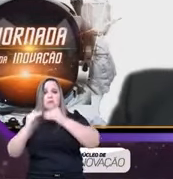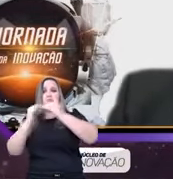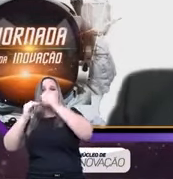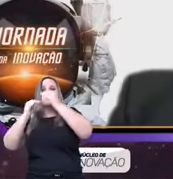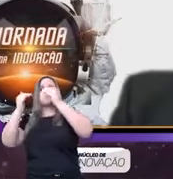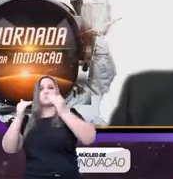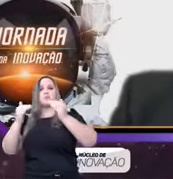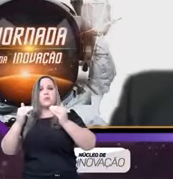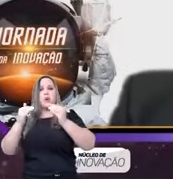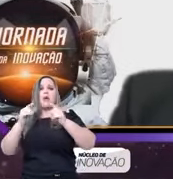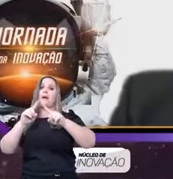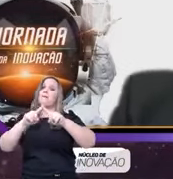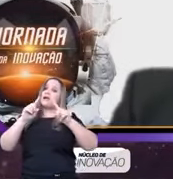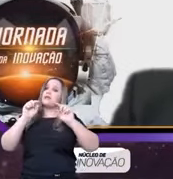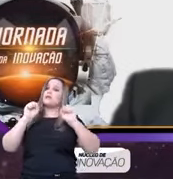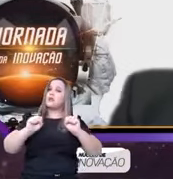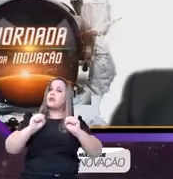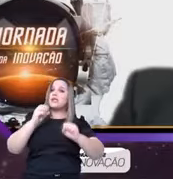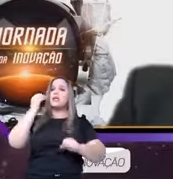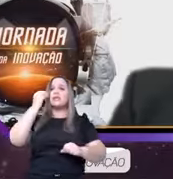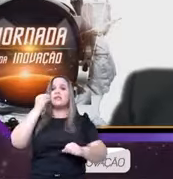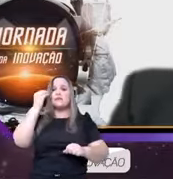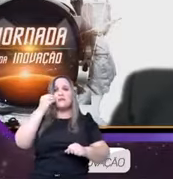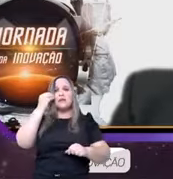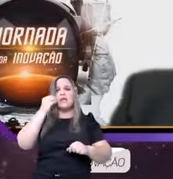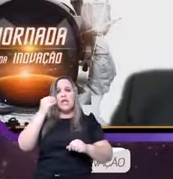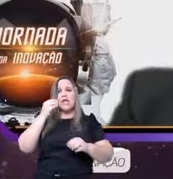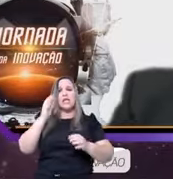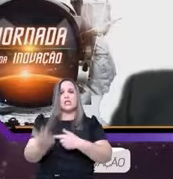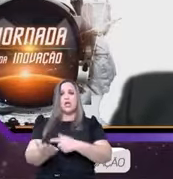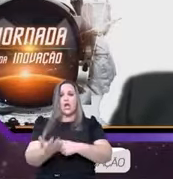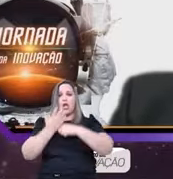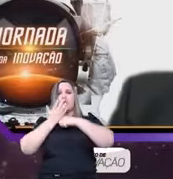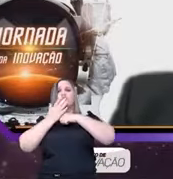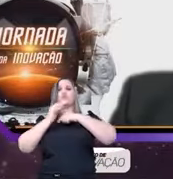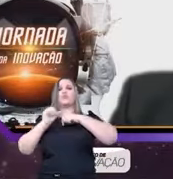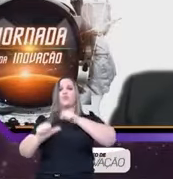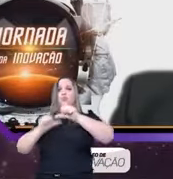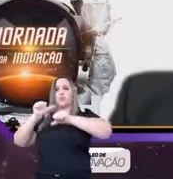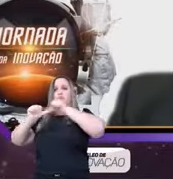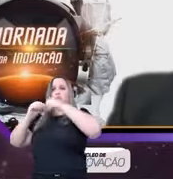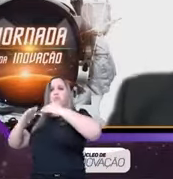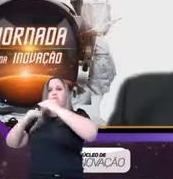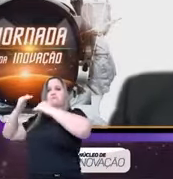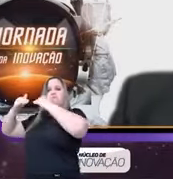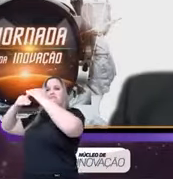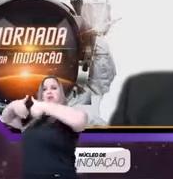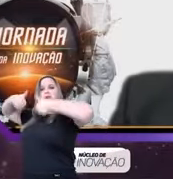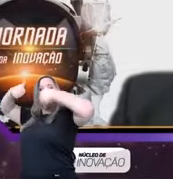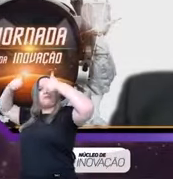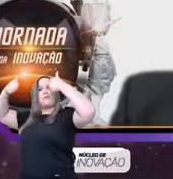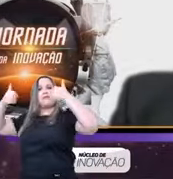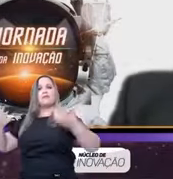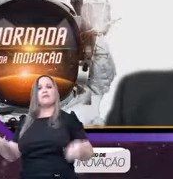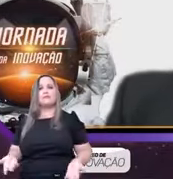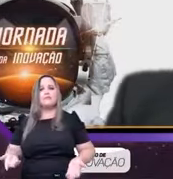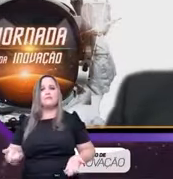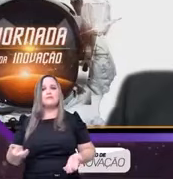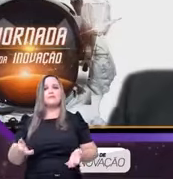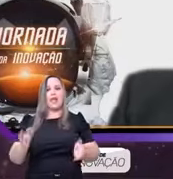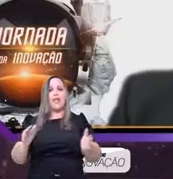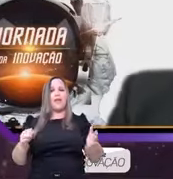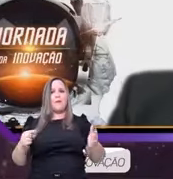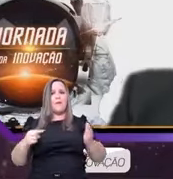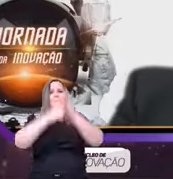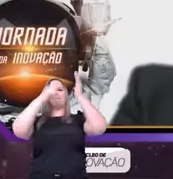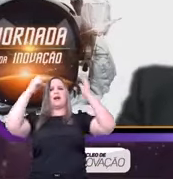vamos aprender com o erro dos outros. Vamos aprender que aconteceu uma coisa errada e não vamos errar novamente. Isso é um impacto para a cultura. Por exemplo,